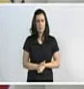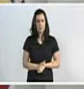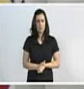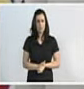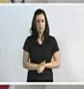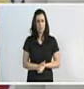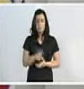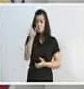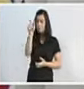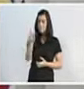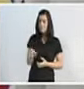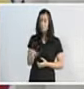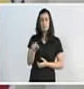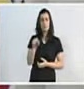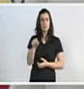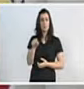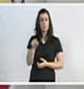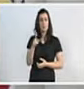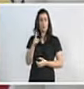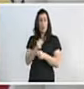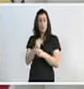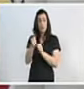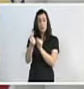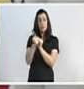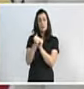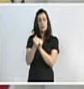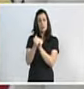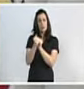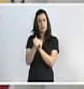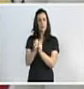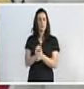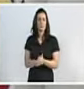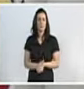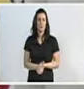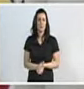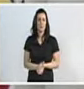uma pessoa que teve 2 anos comigo, a minha